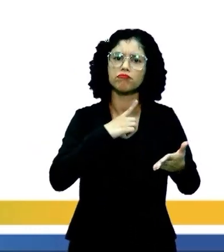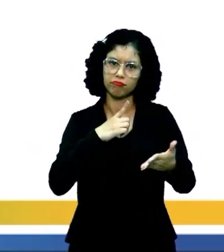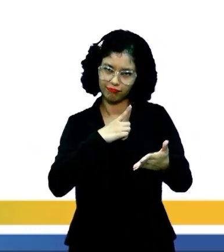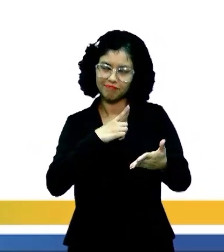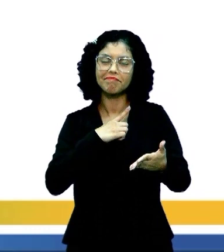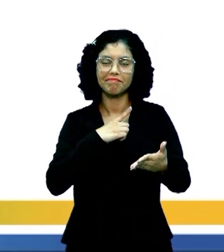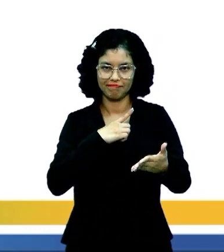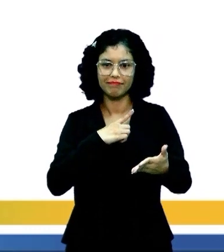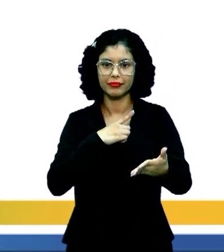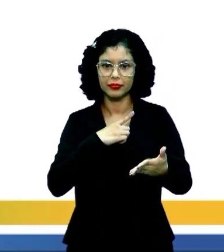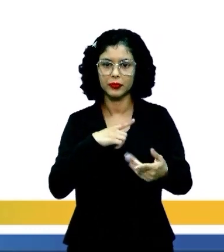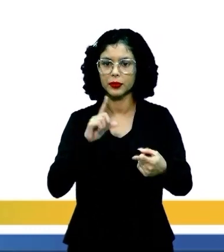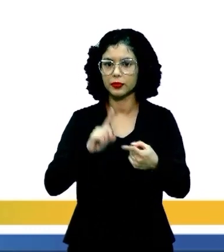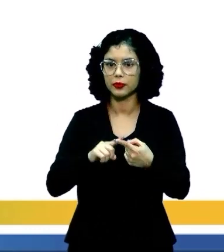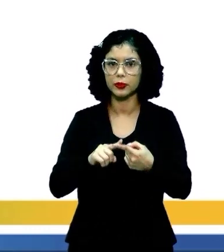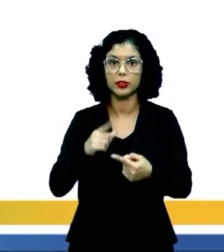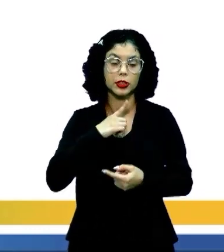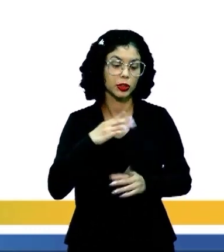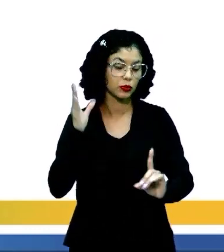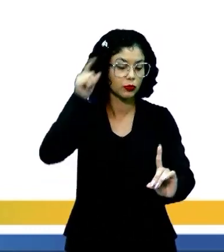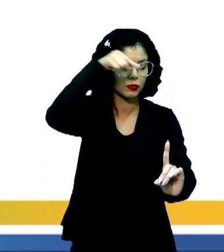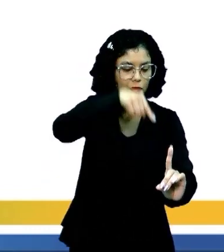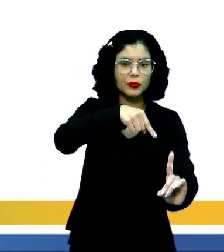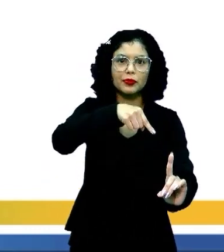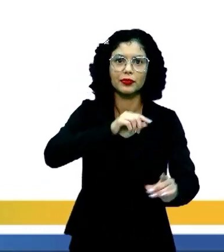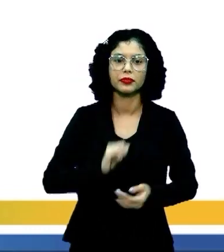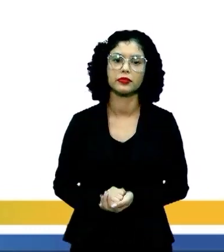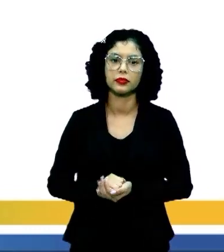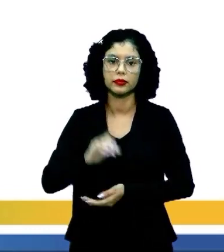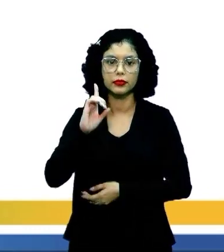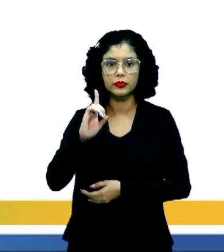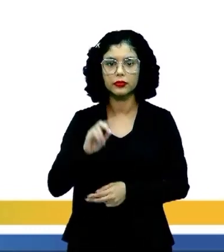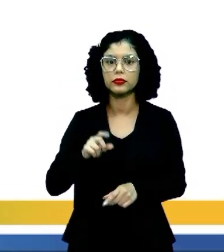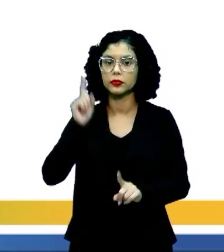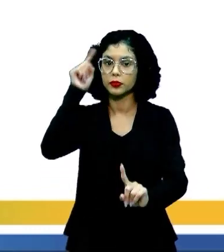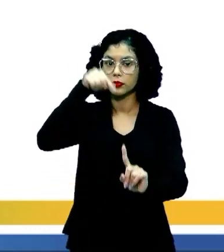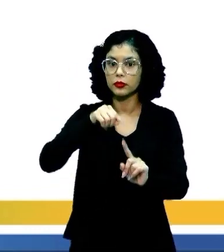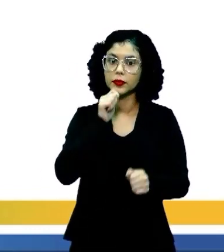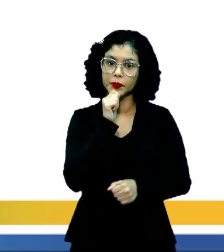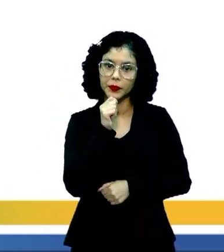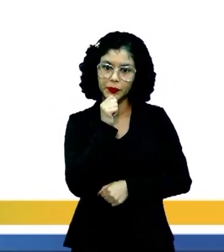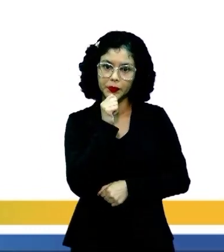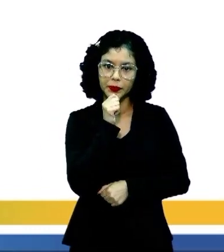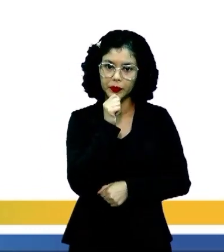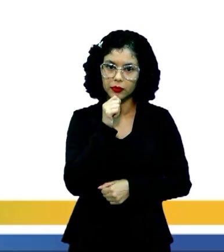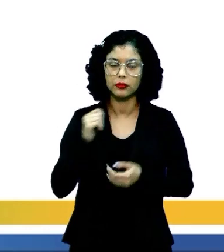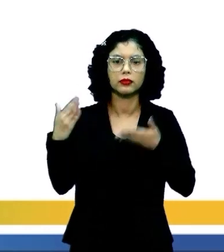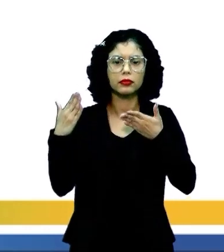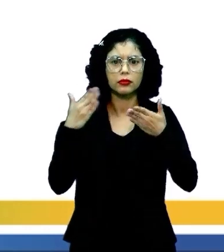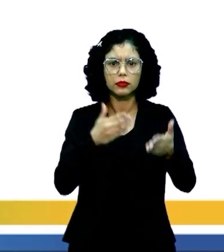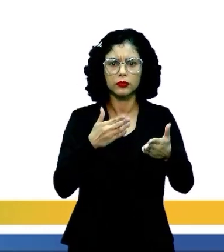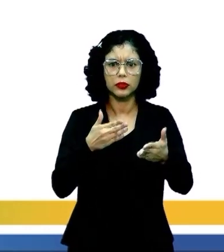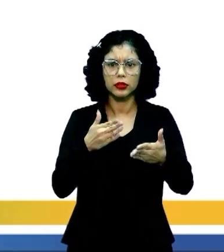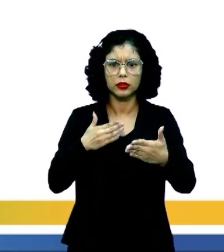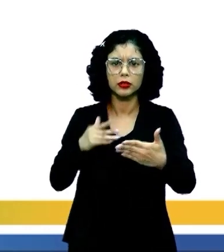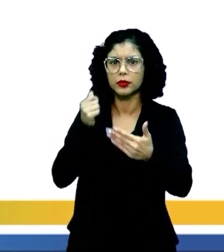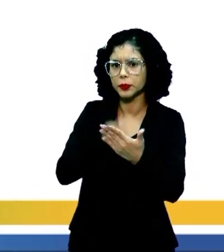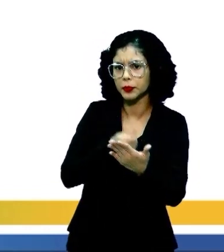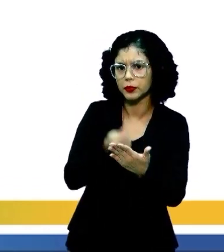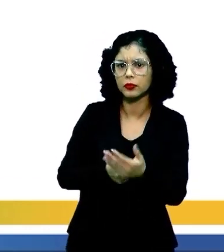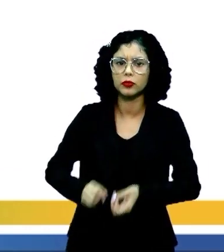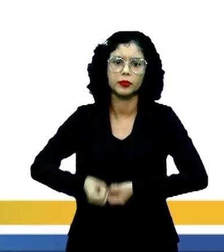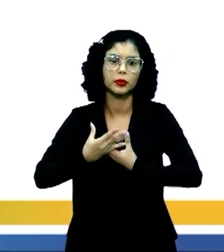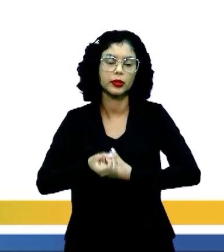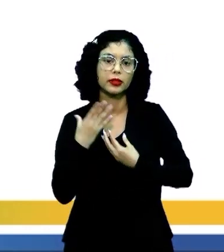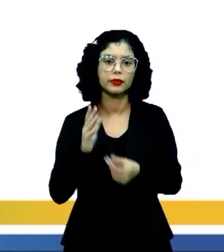meta existe para ser um alvo. Letra D, por isso não se meta a exigir do poeta. E